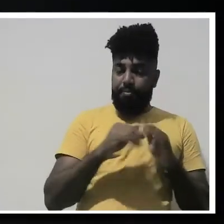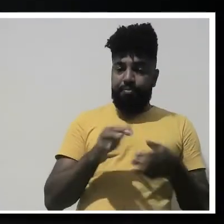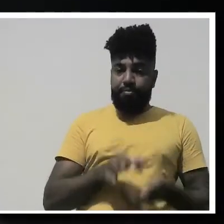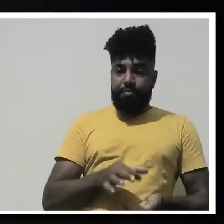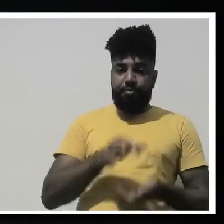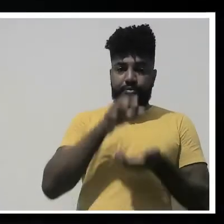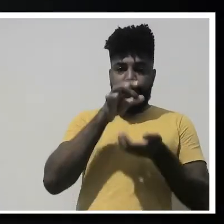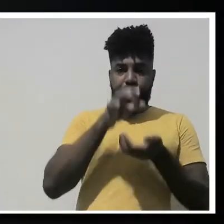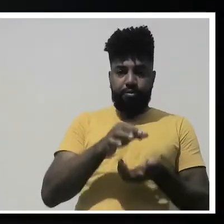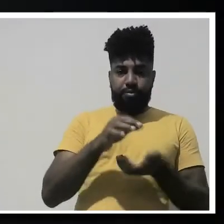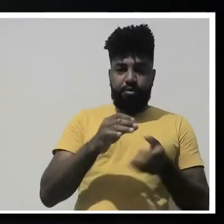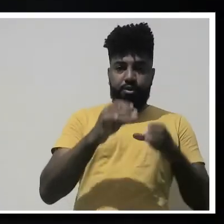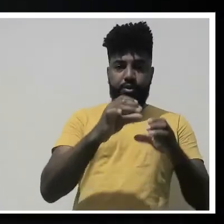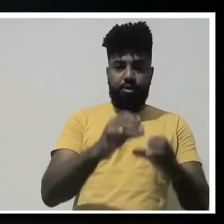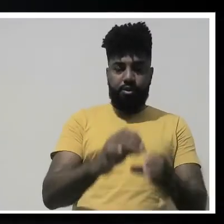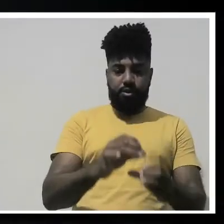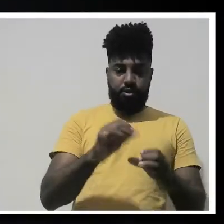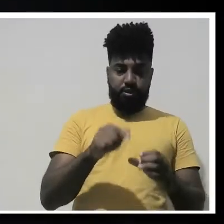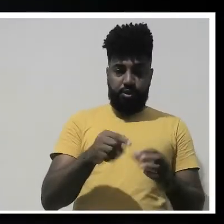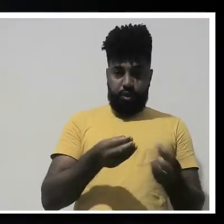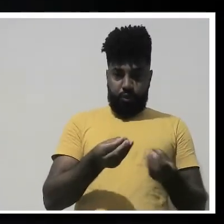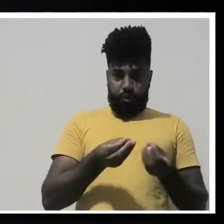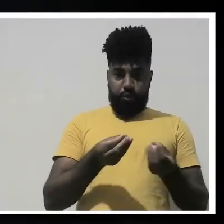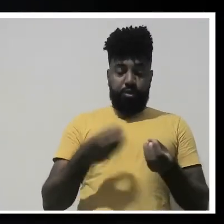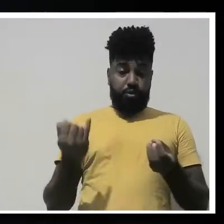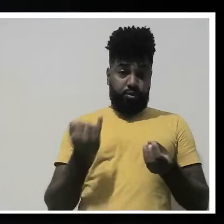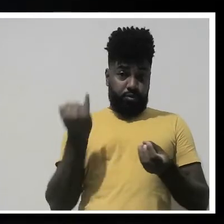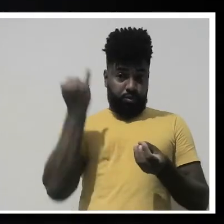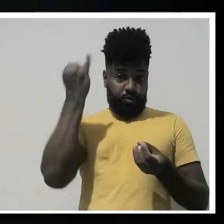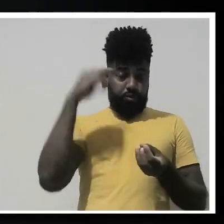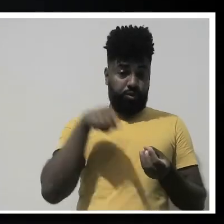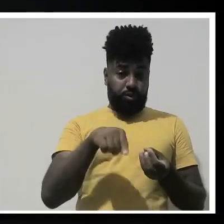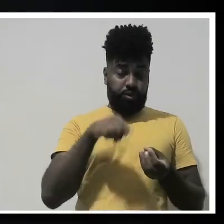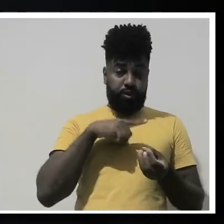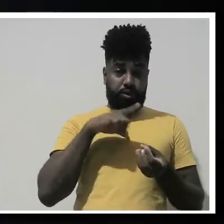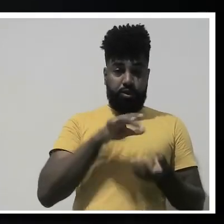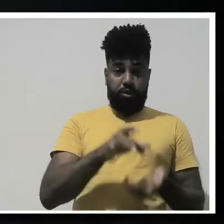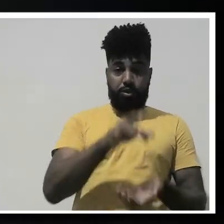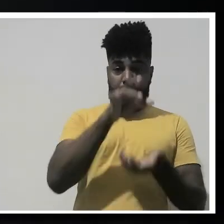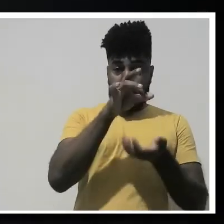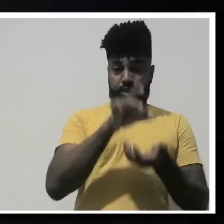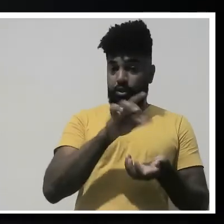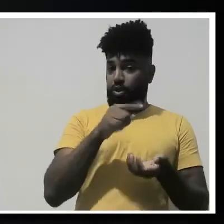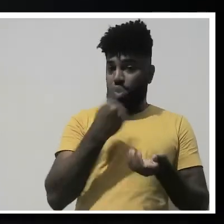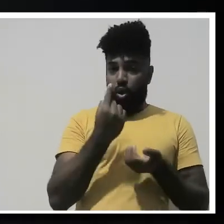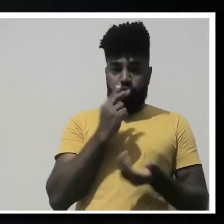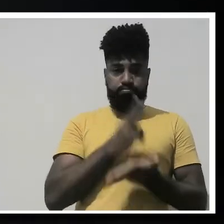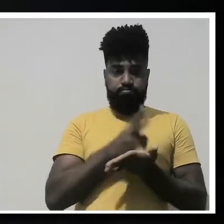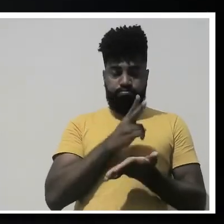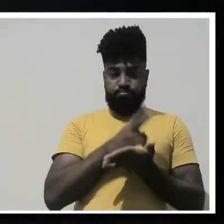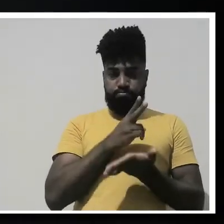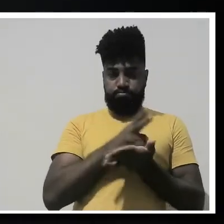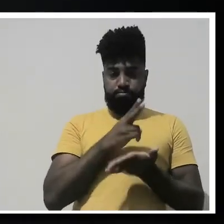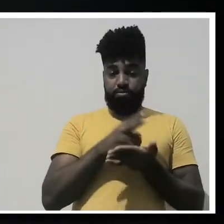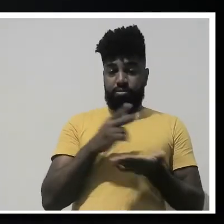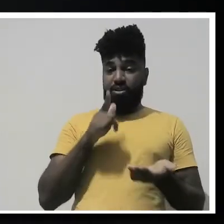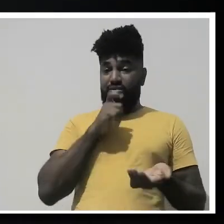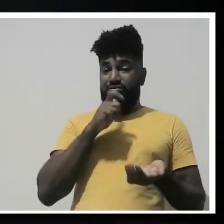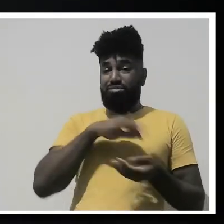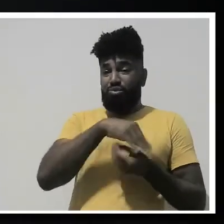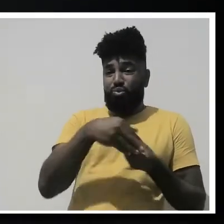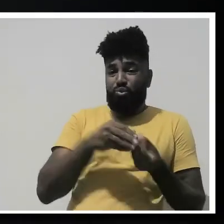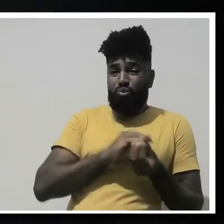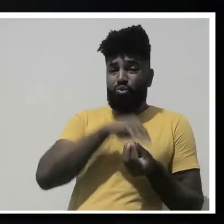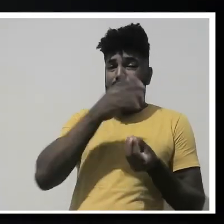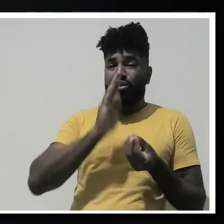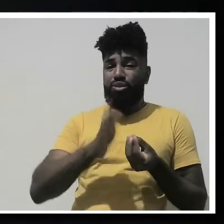começamos ambientando esse piquenômetro. Nesse tipo de medida aqui, isso é muito importante, até porque a gente vai usar um piquenômetro só nesse experimento, então ele